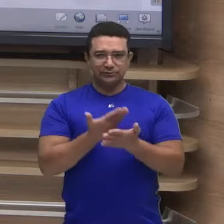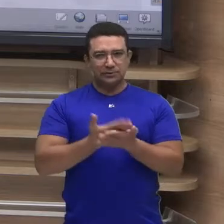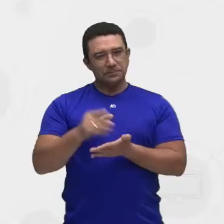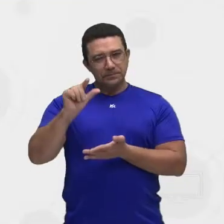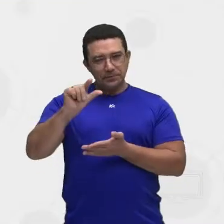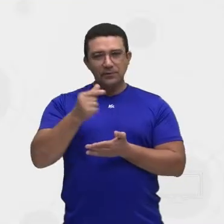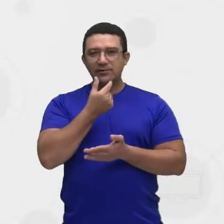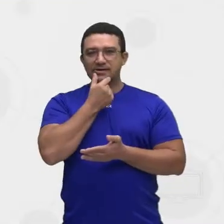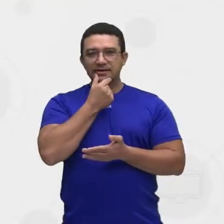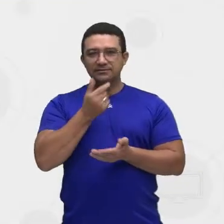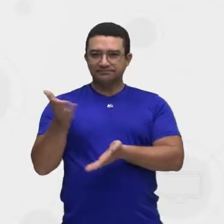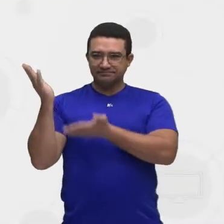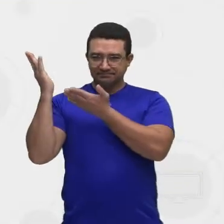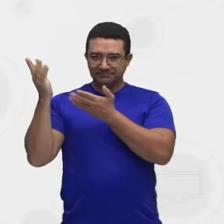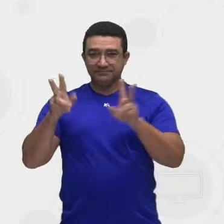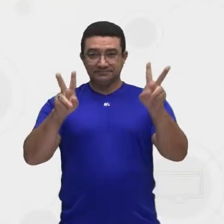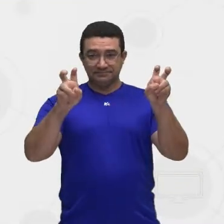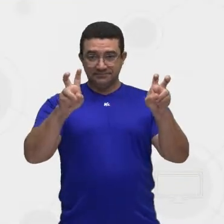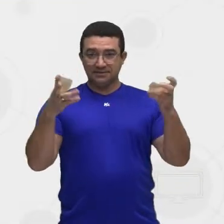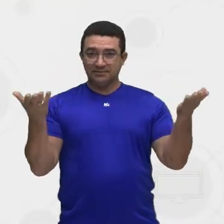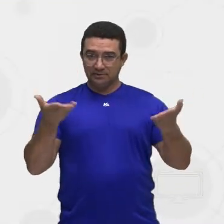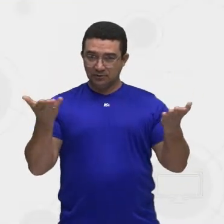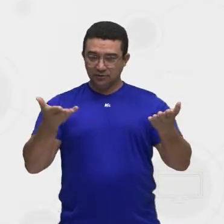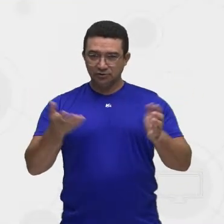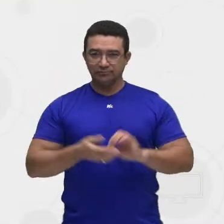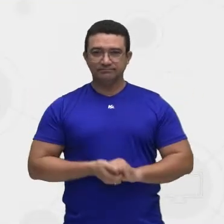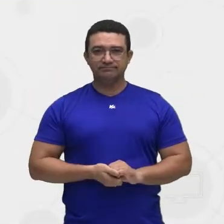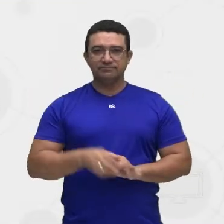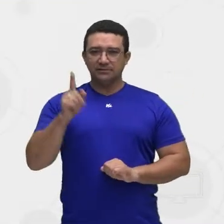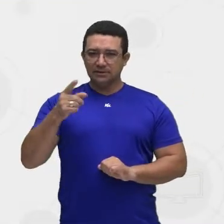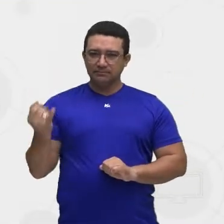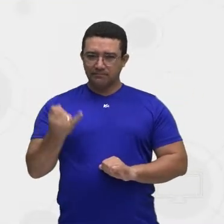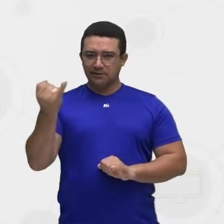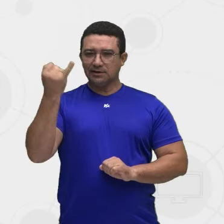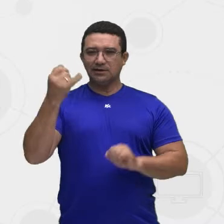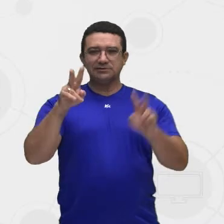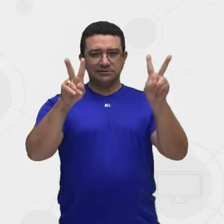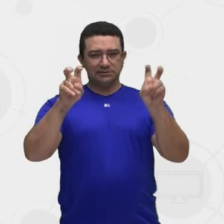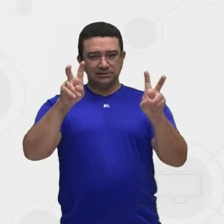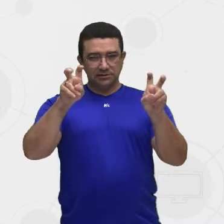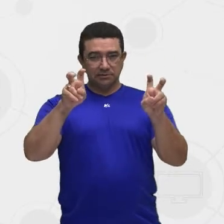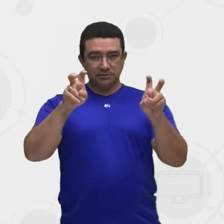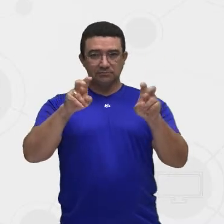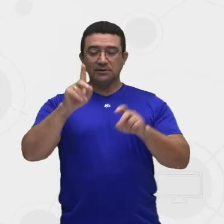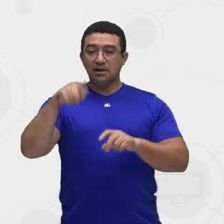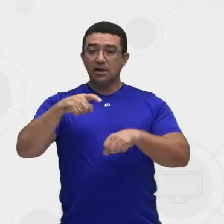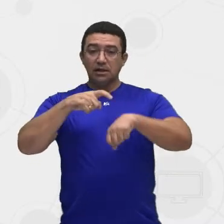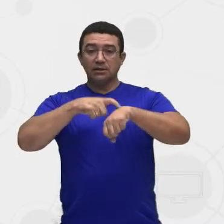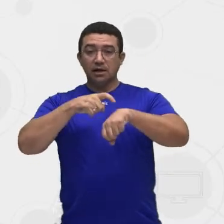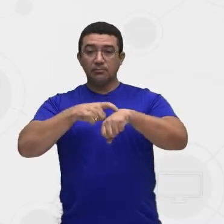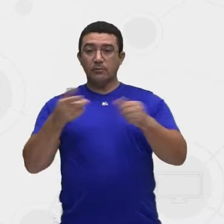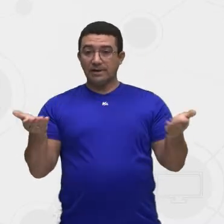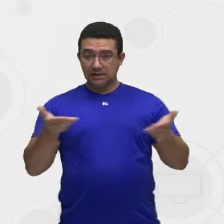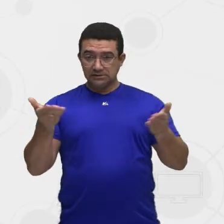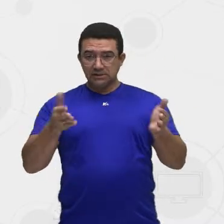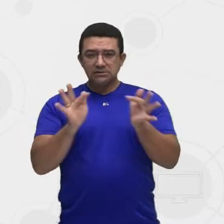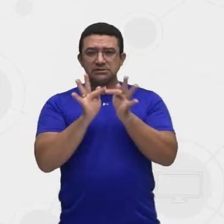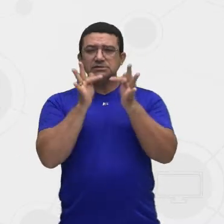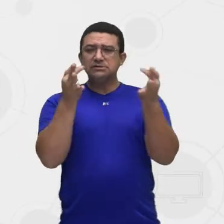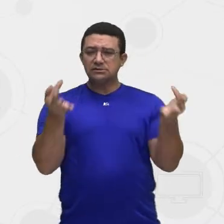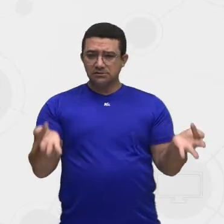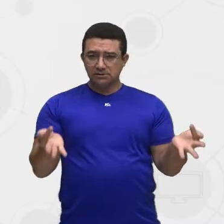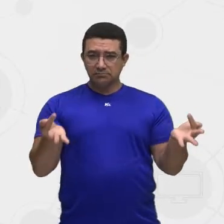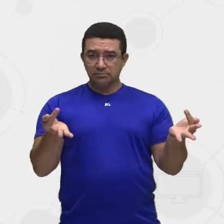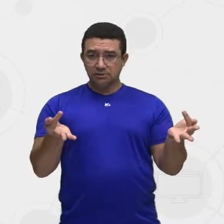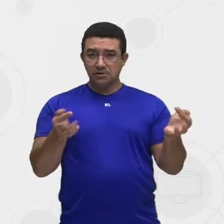nosso assunto de hoje. Olha só, gente, super importante esse assunto, é o Simple Present, mas é sobre